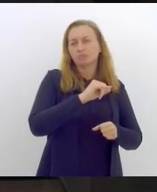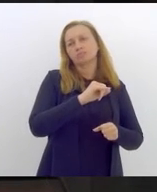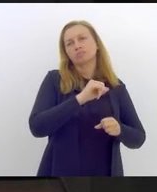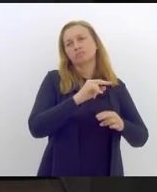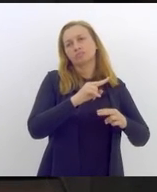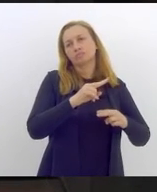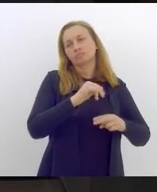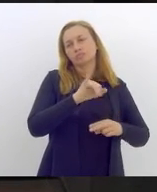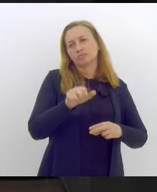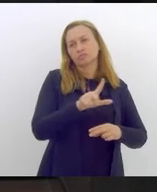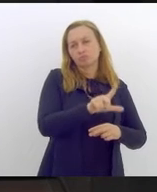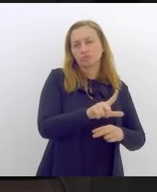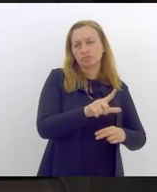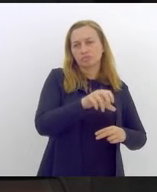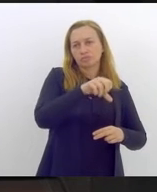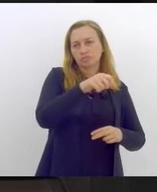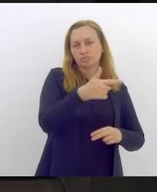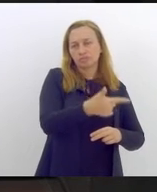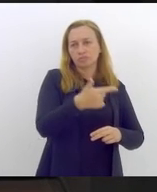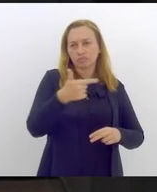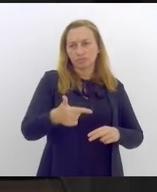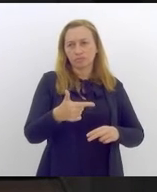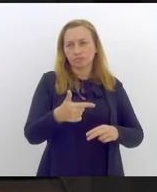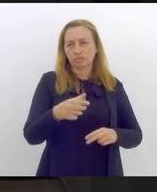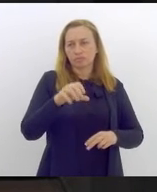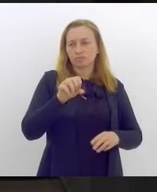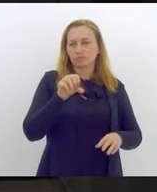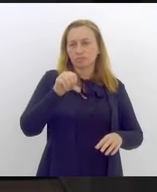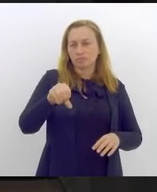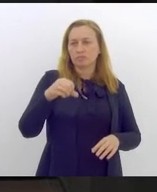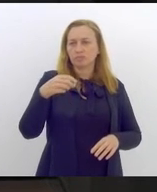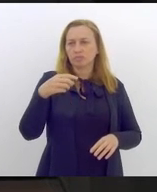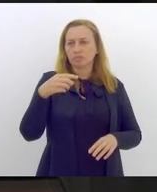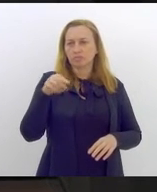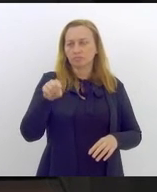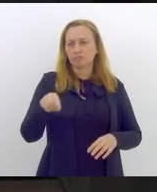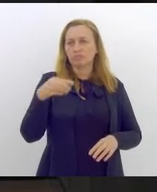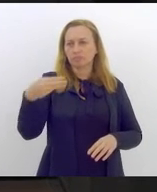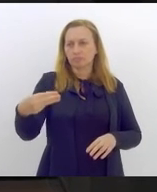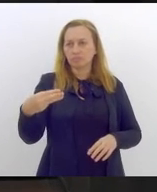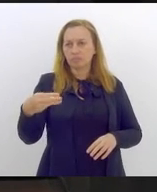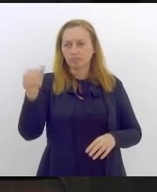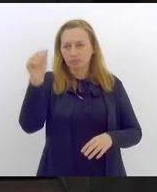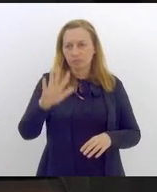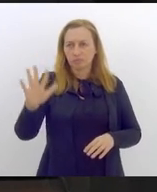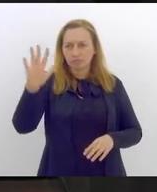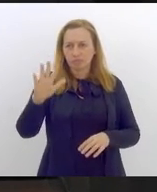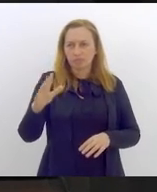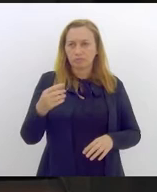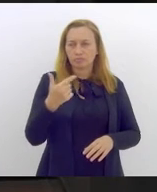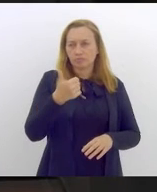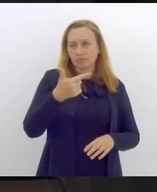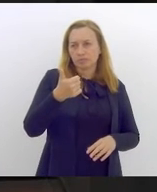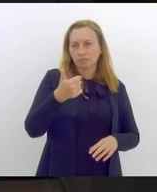9.3 pontos percentuais 9,3 e nacionalmente era 12,6